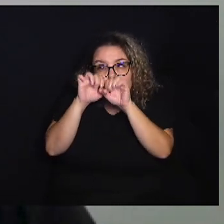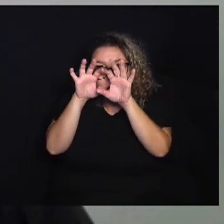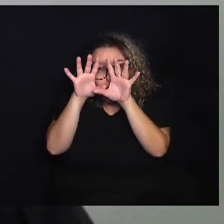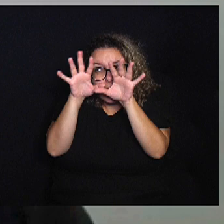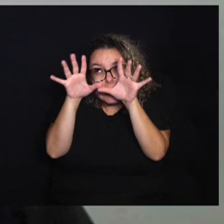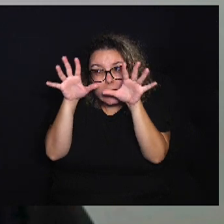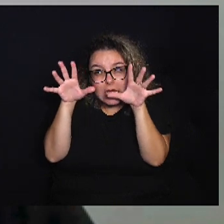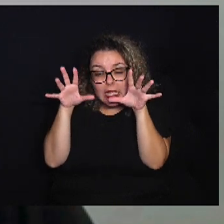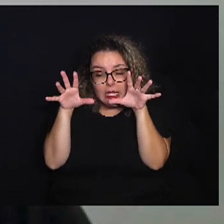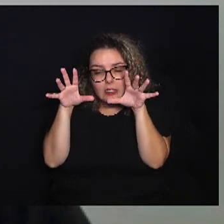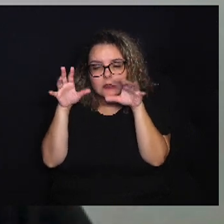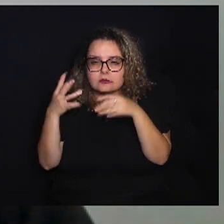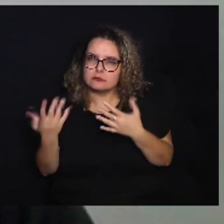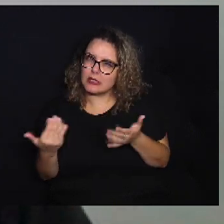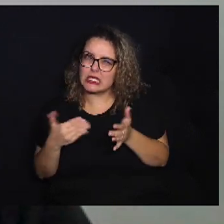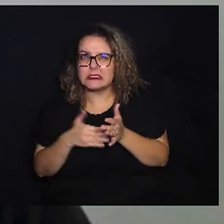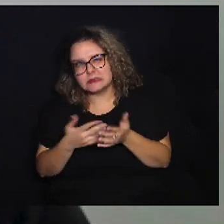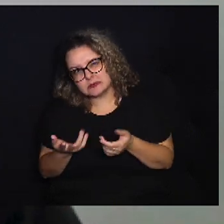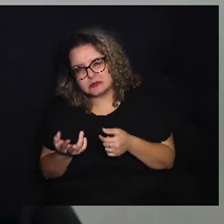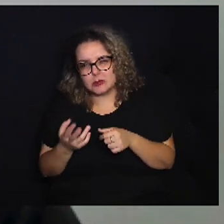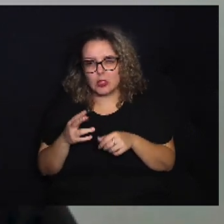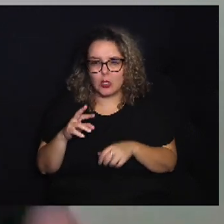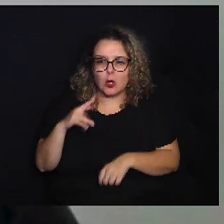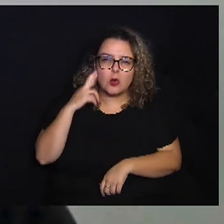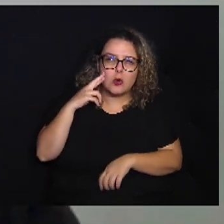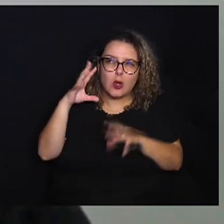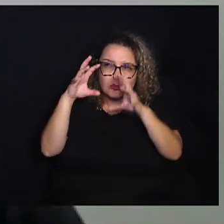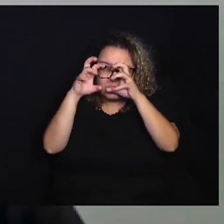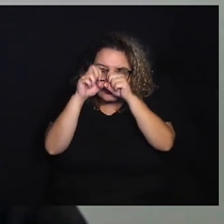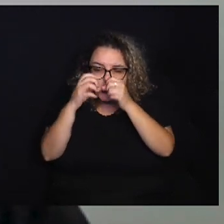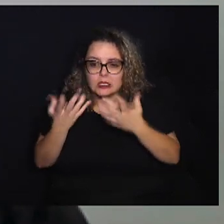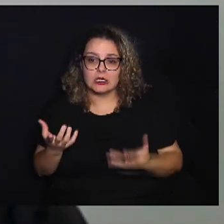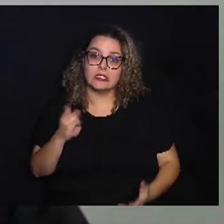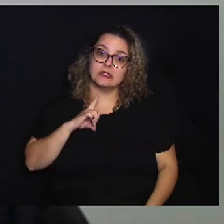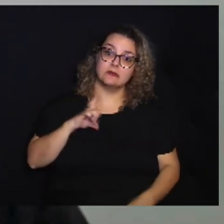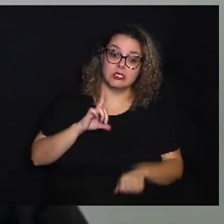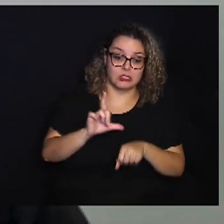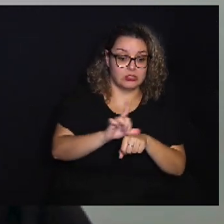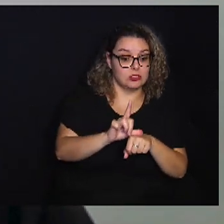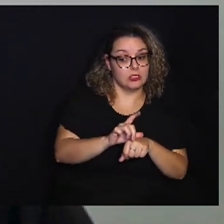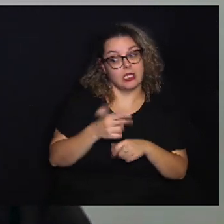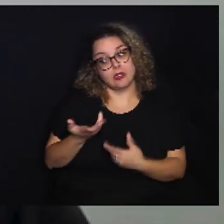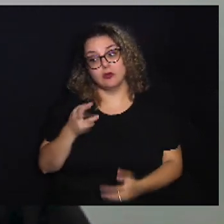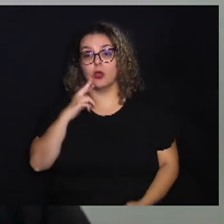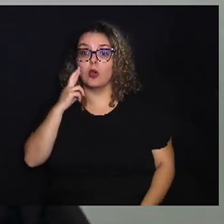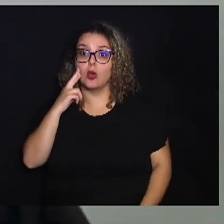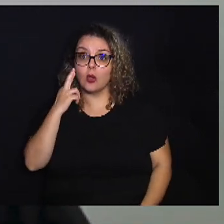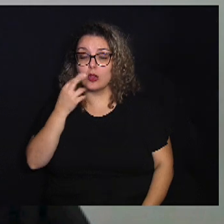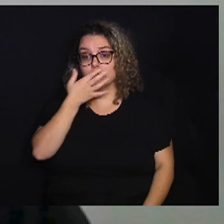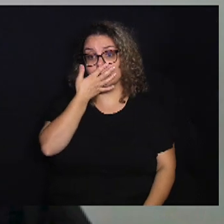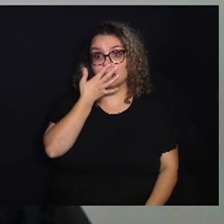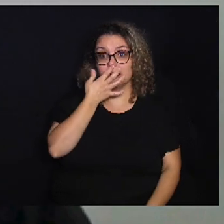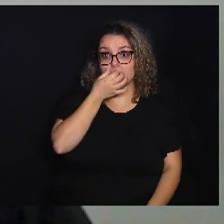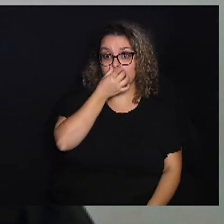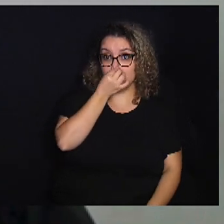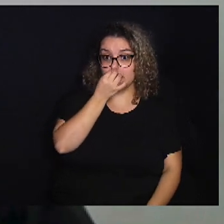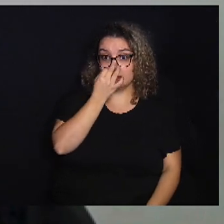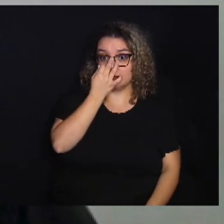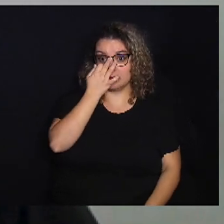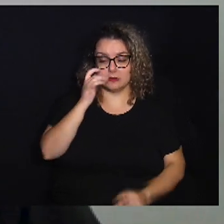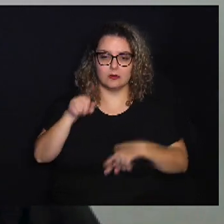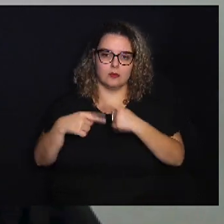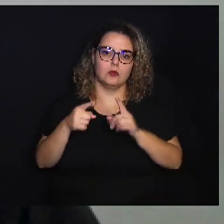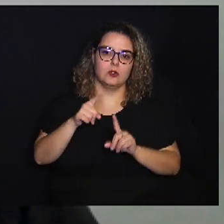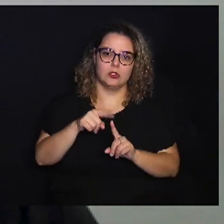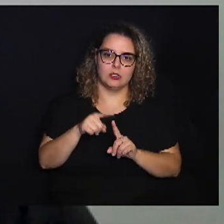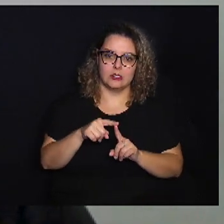até um rosa escuro. Então, tem gente que chama de lilás, tem gente que chama de rosa. Nós temos uma outra